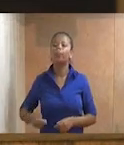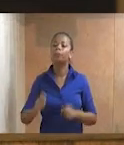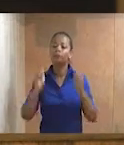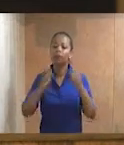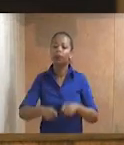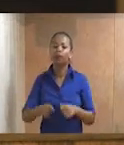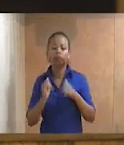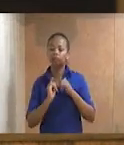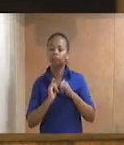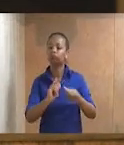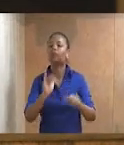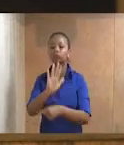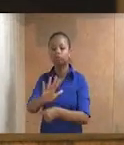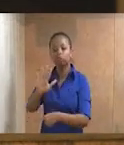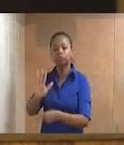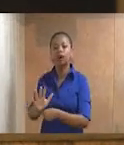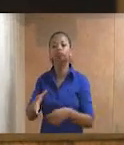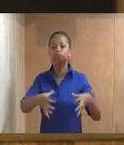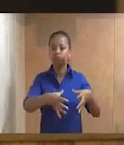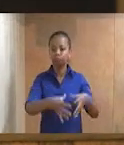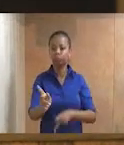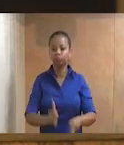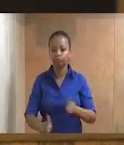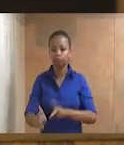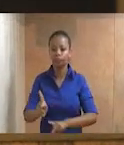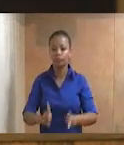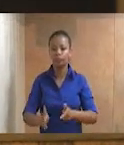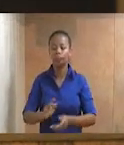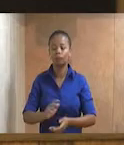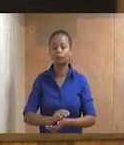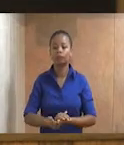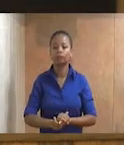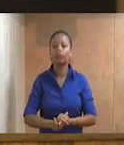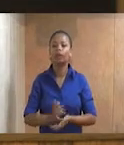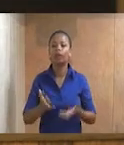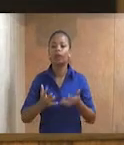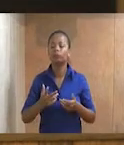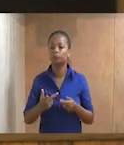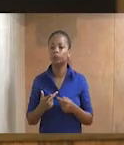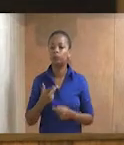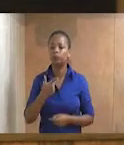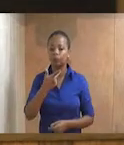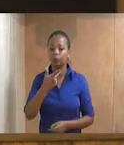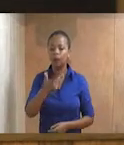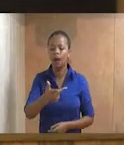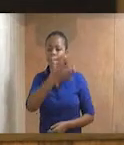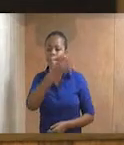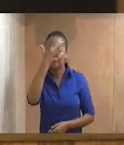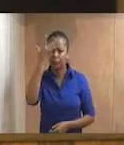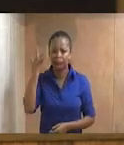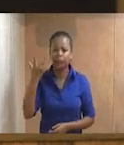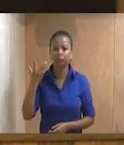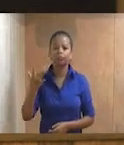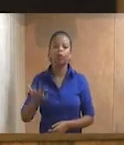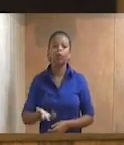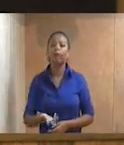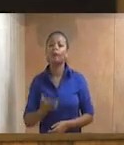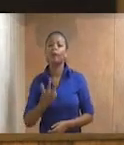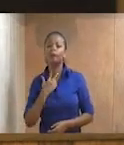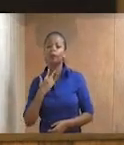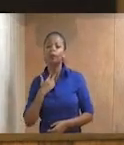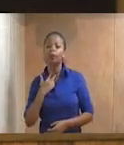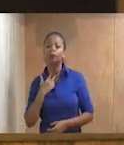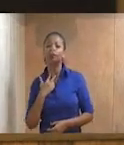essa camada da nossa população. Queremos dizer que são pessoas que não podem estar invisível à